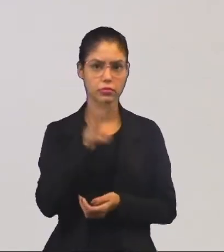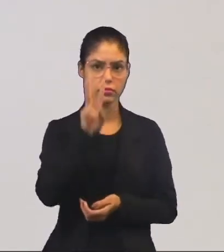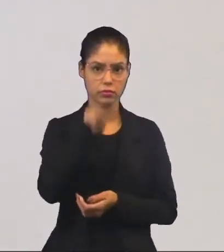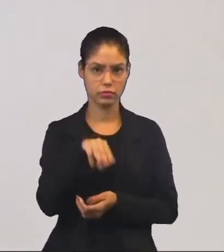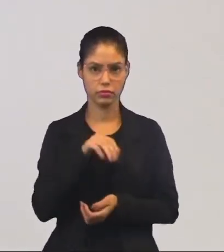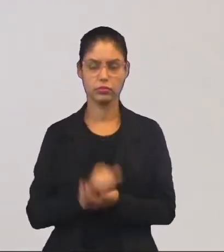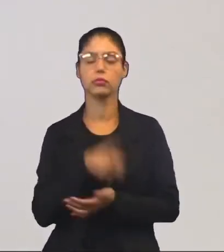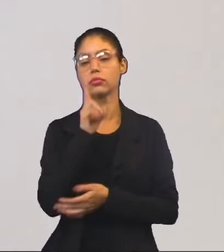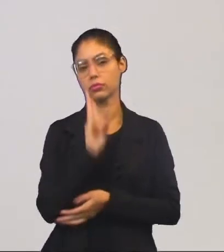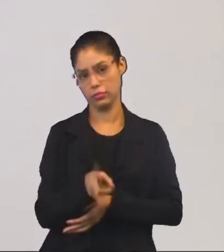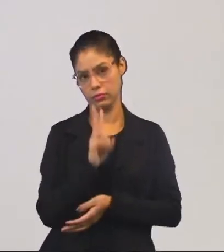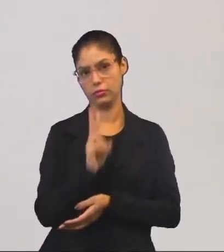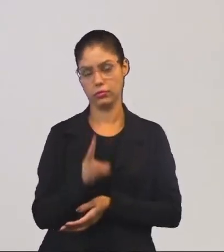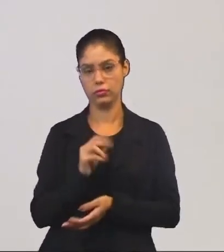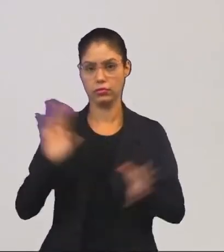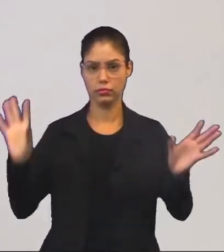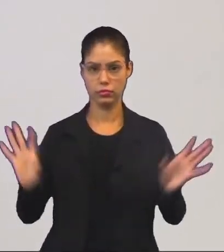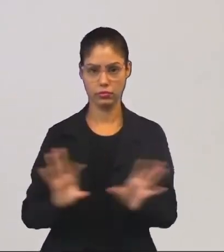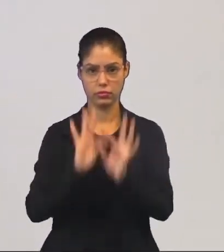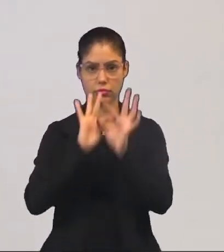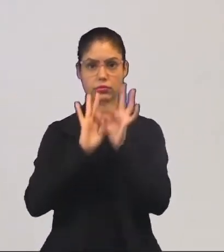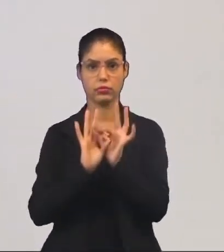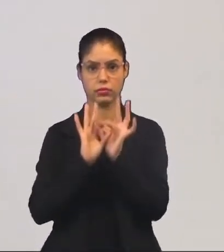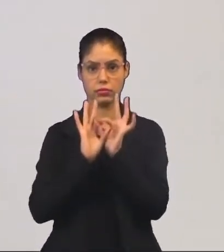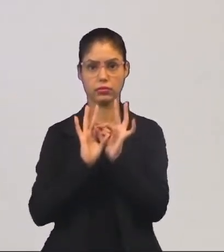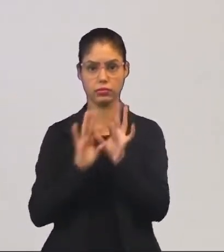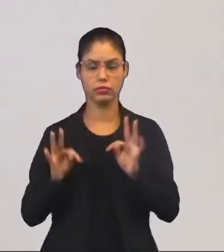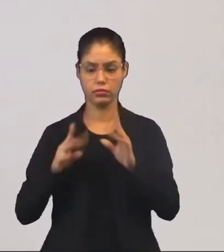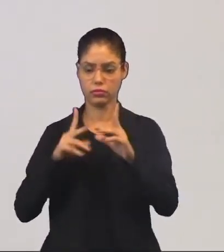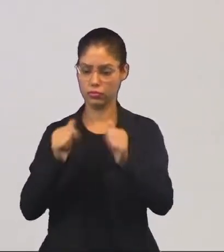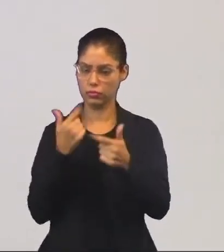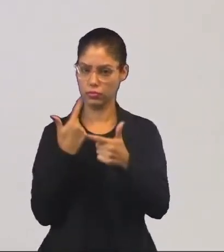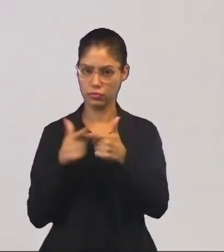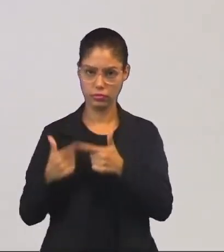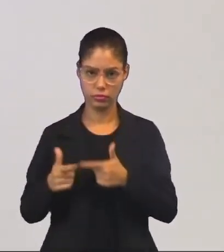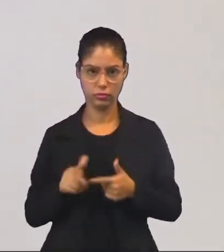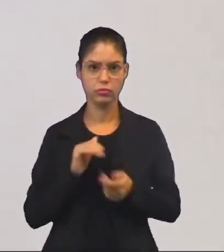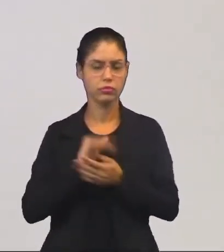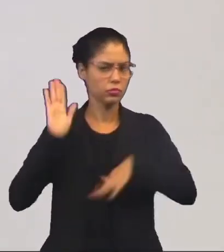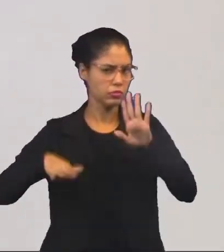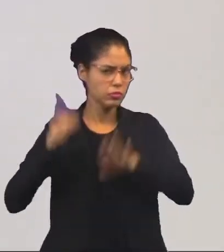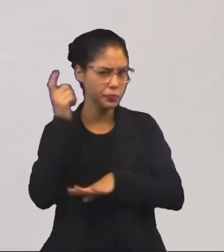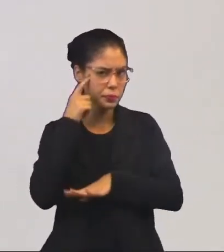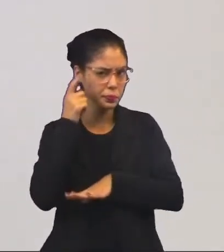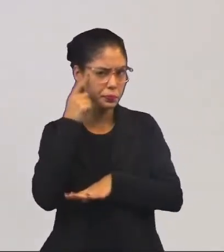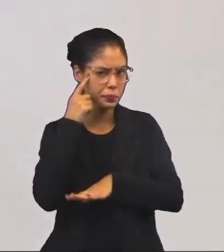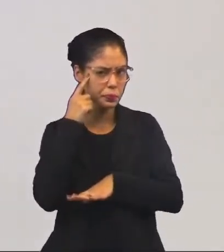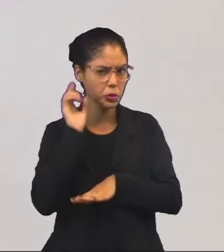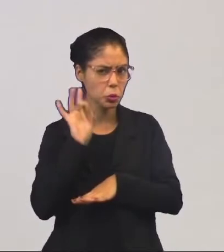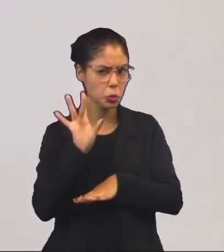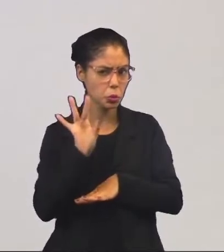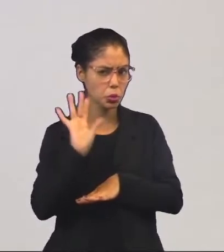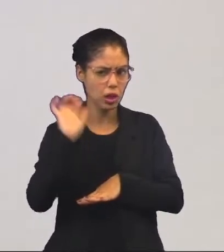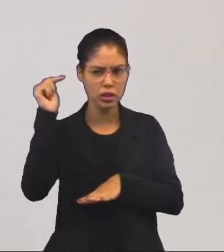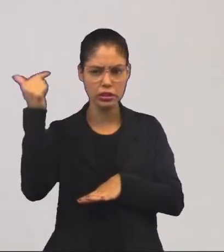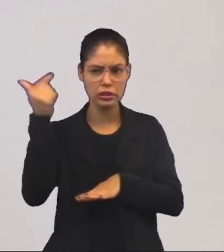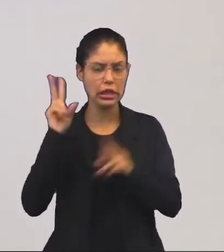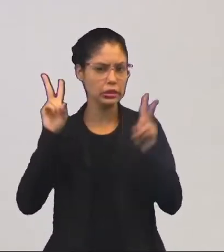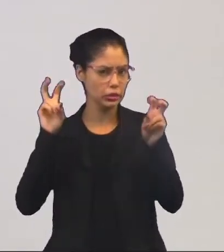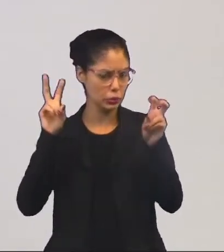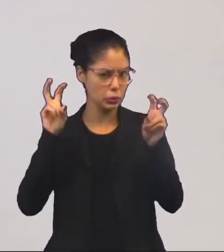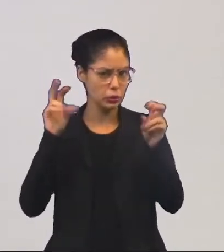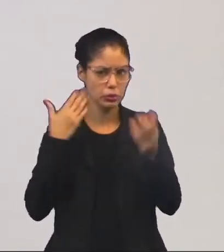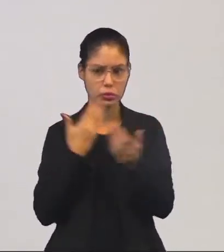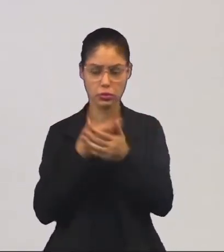matrizes sempre está ligada a todo tipo de situação. Às vezes a gente pensa que matriz é só aquele assunto